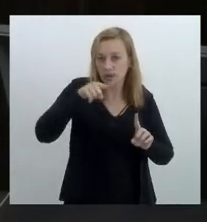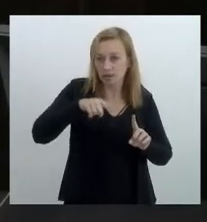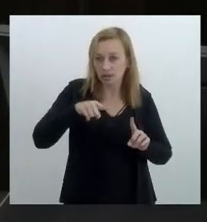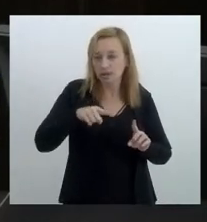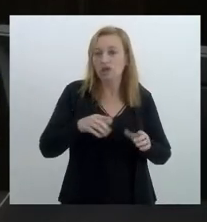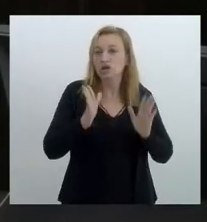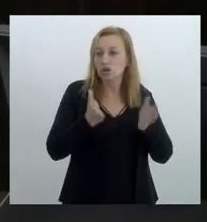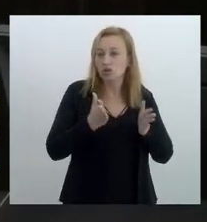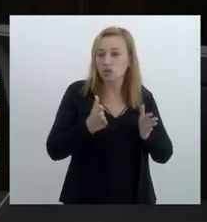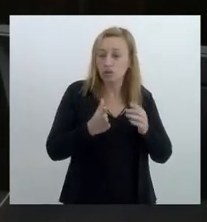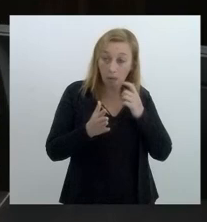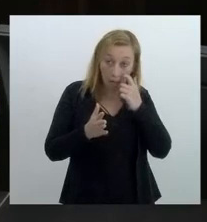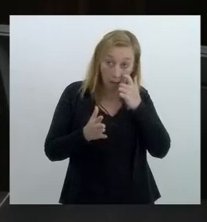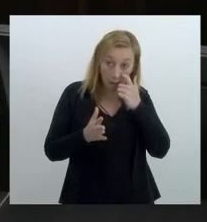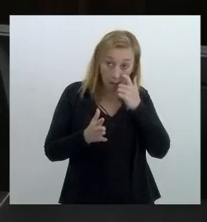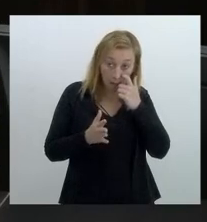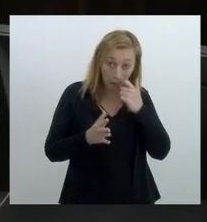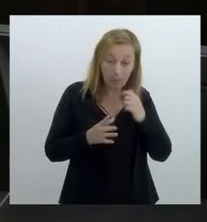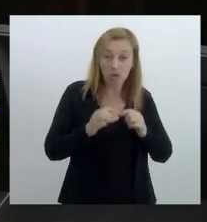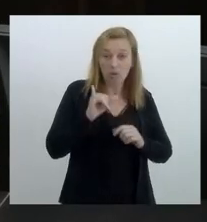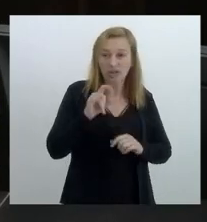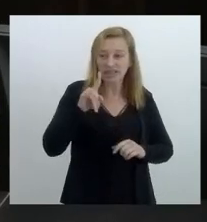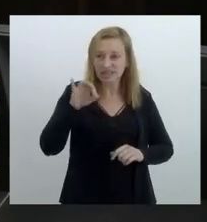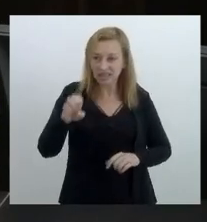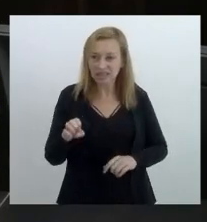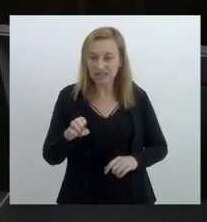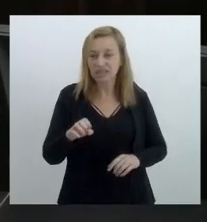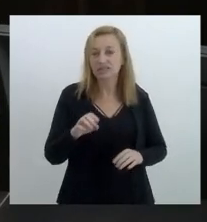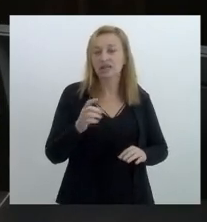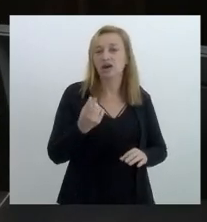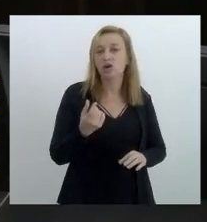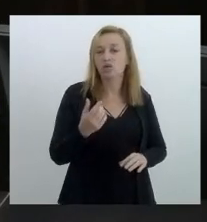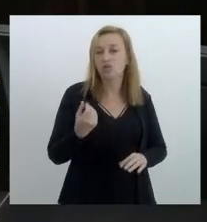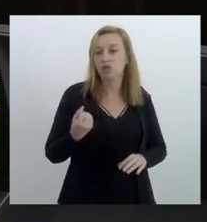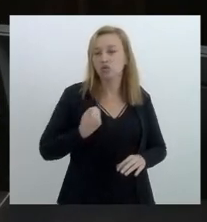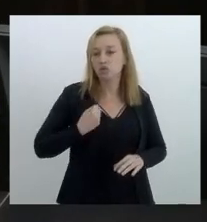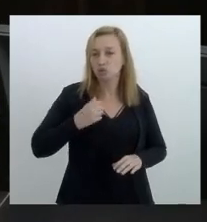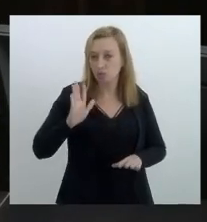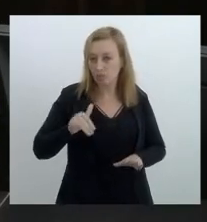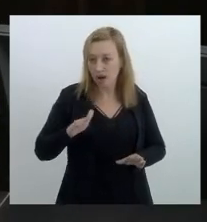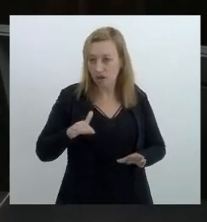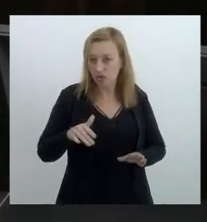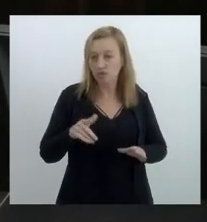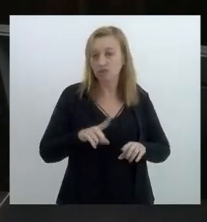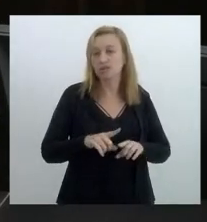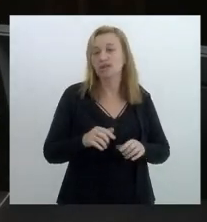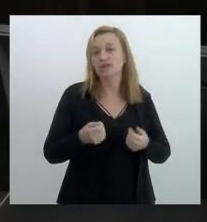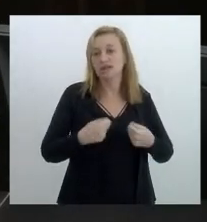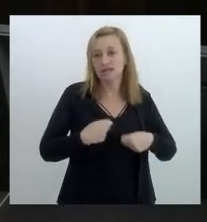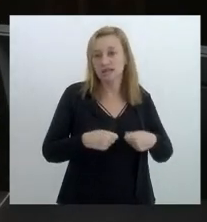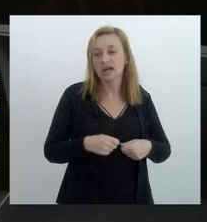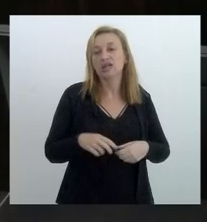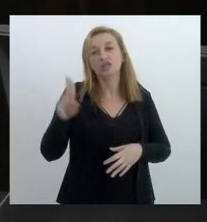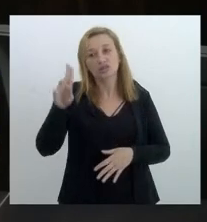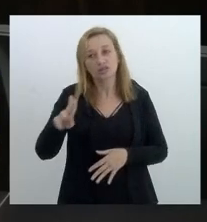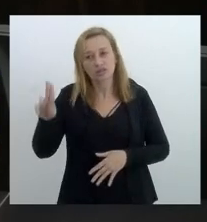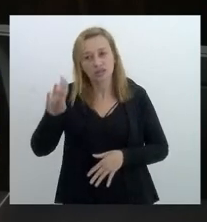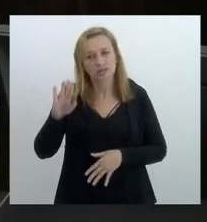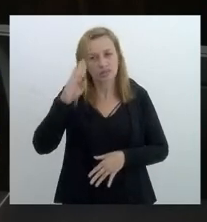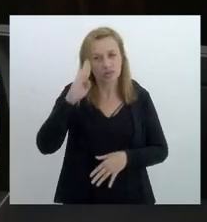a execução do índice ainda está abaixo daquilo que, que tem necessidade. E especificamente nas